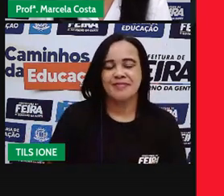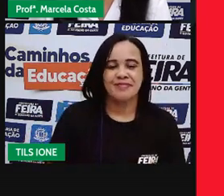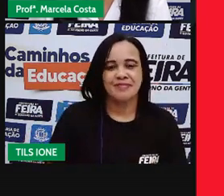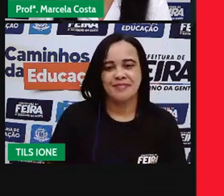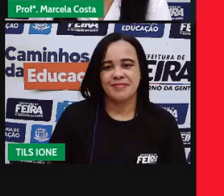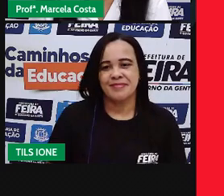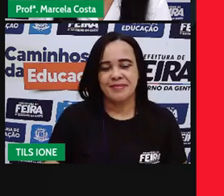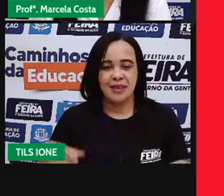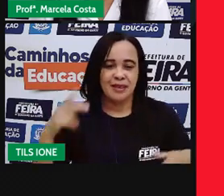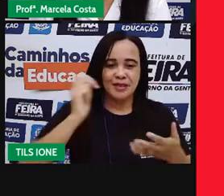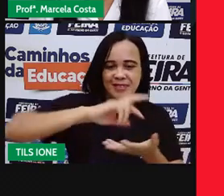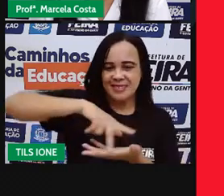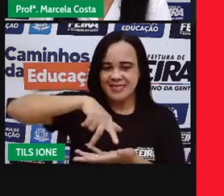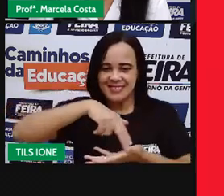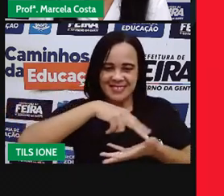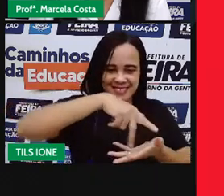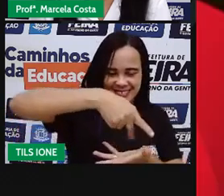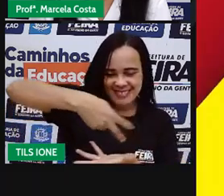Tudo bem dançar sozinho.